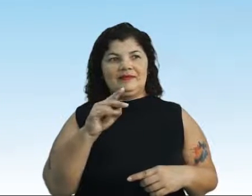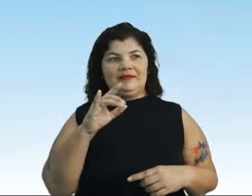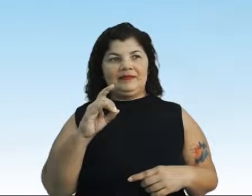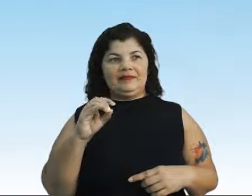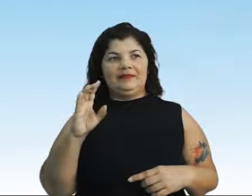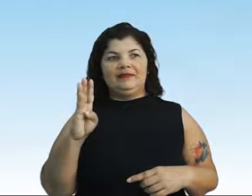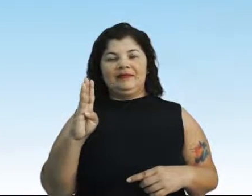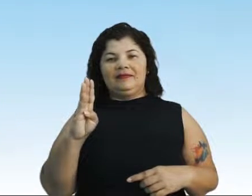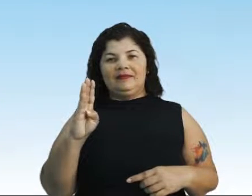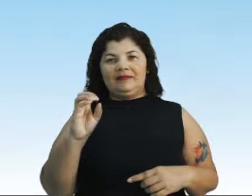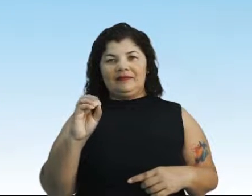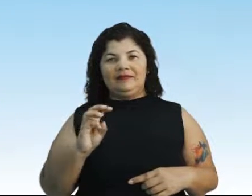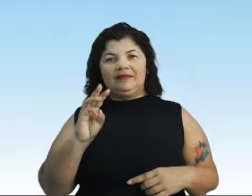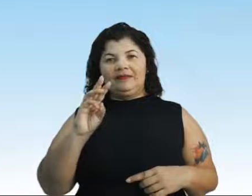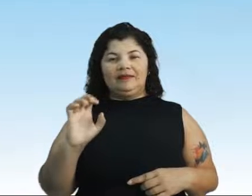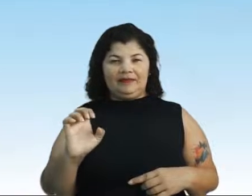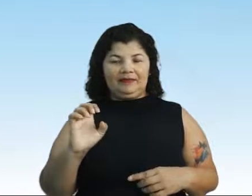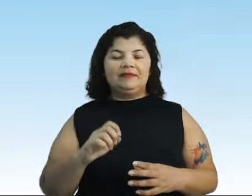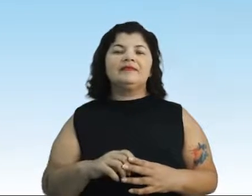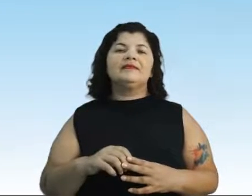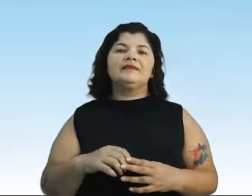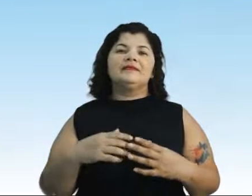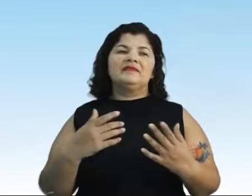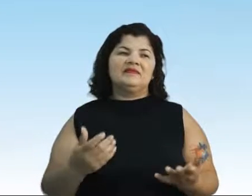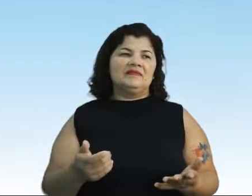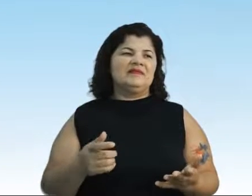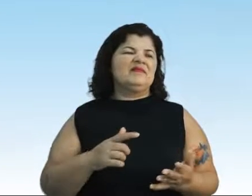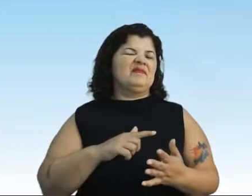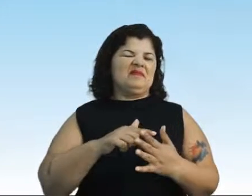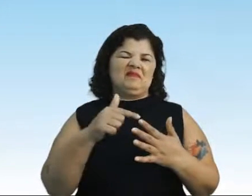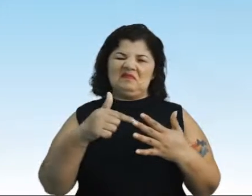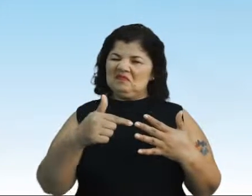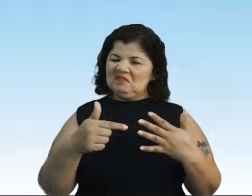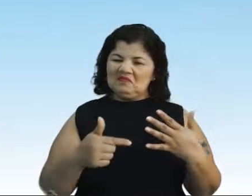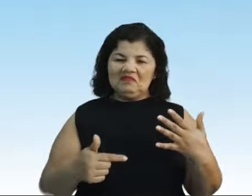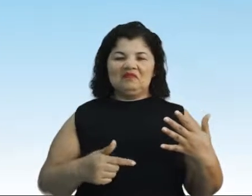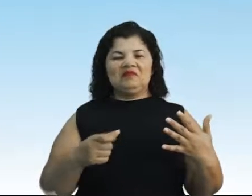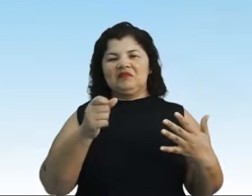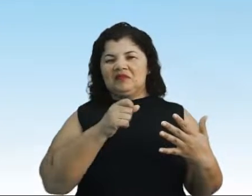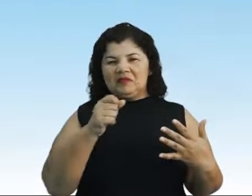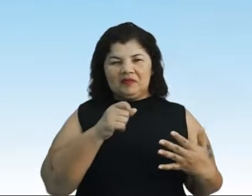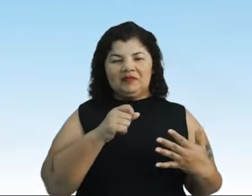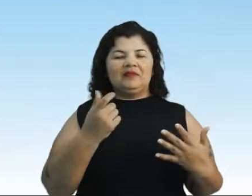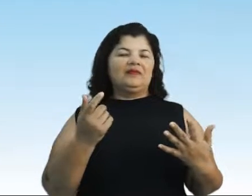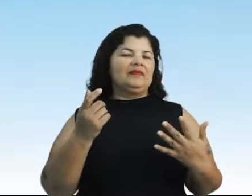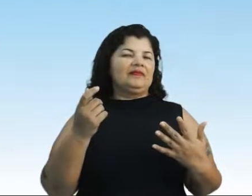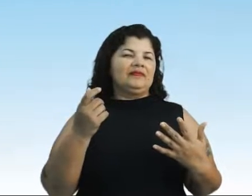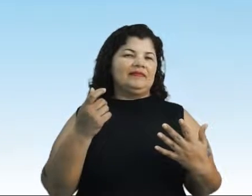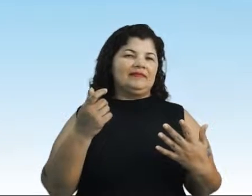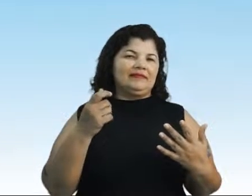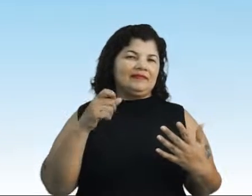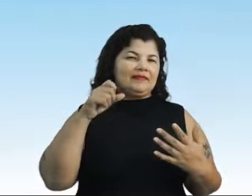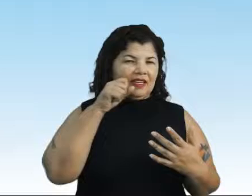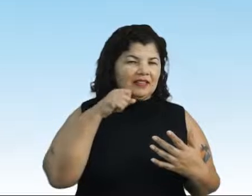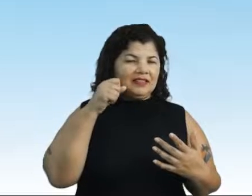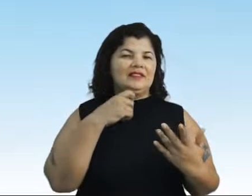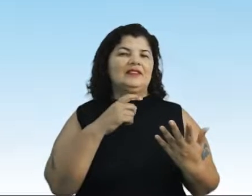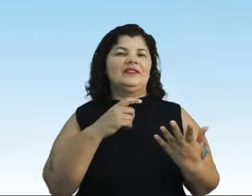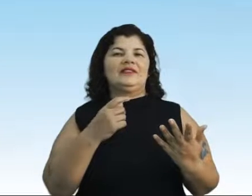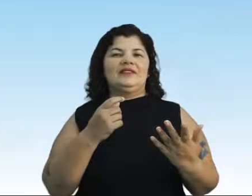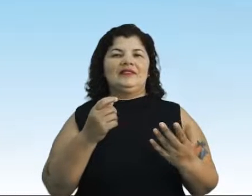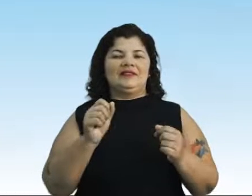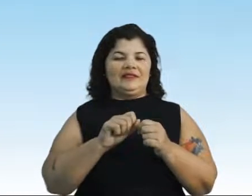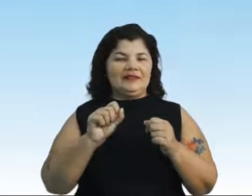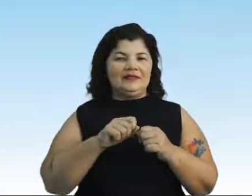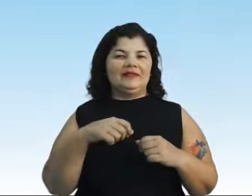David Bowie foi compositor, artista, cantor, produtor musical, enfim. E aí essa